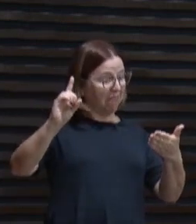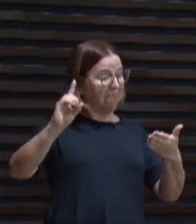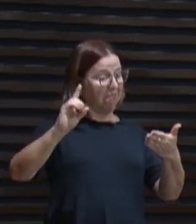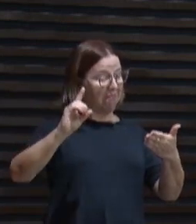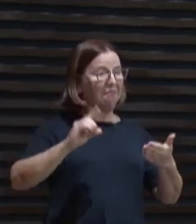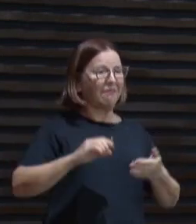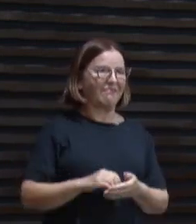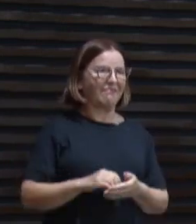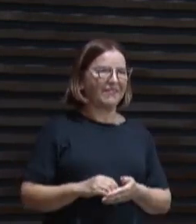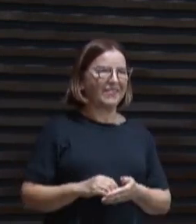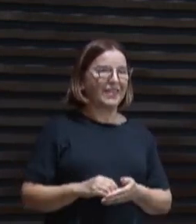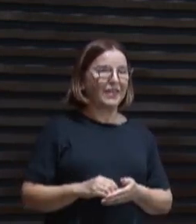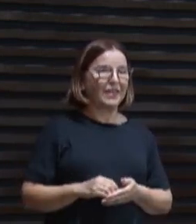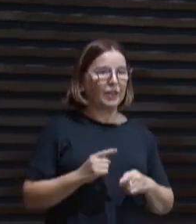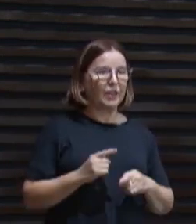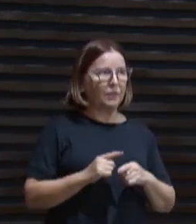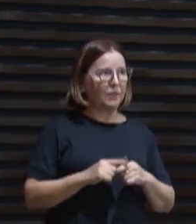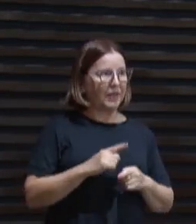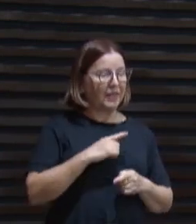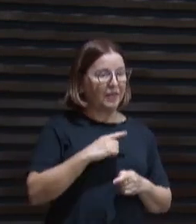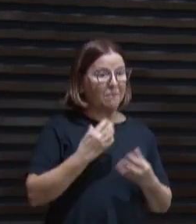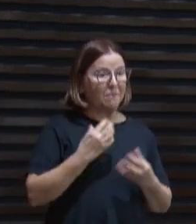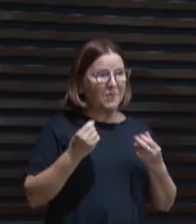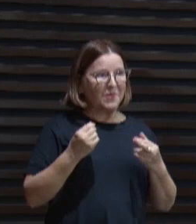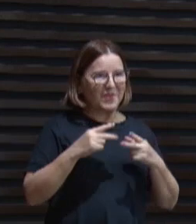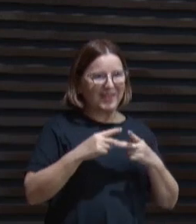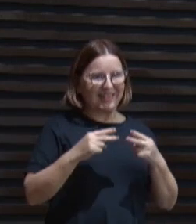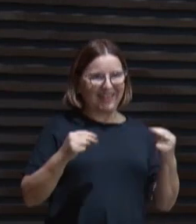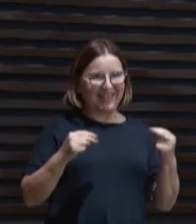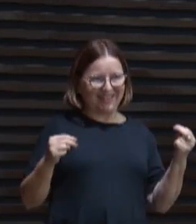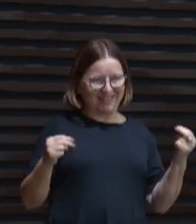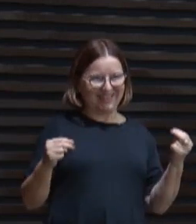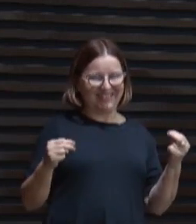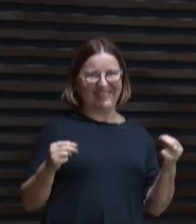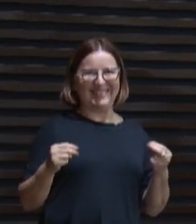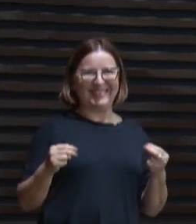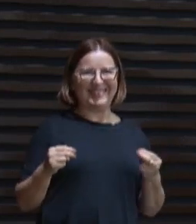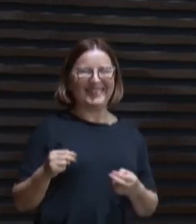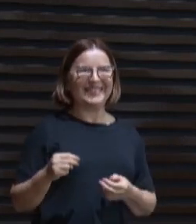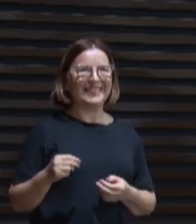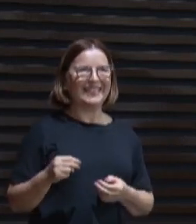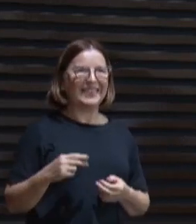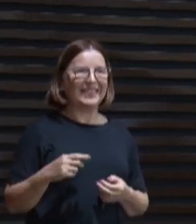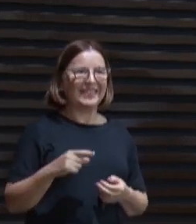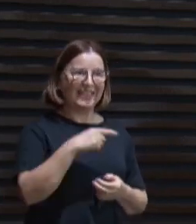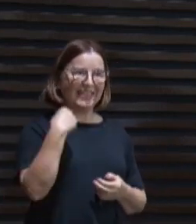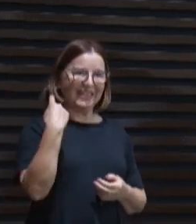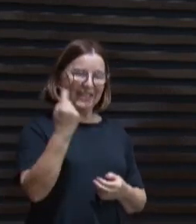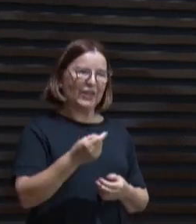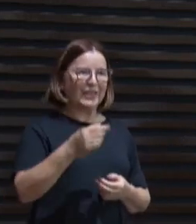Bíblia, porque ela é muito rica. E a gente vai caminhando aqui, pela graça do Senhor.